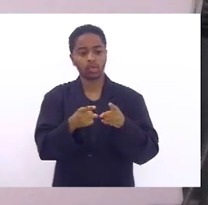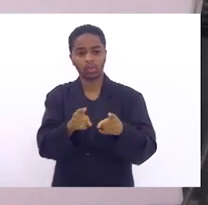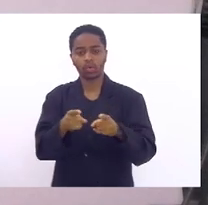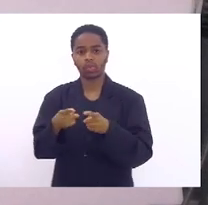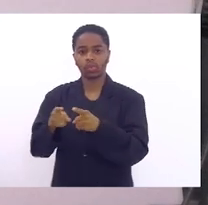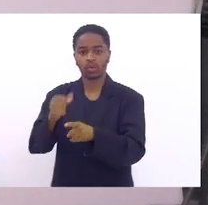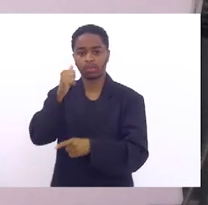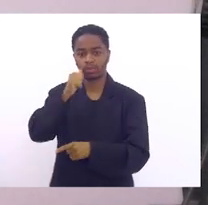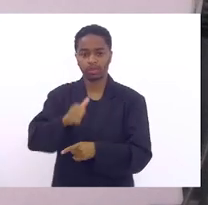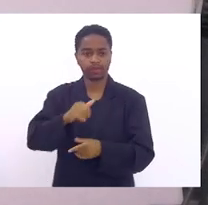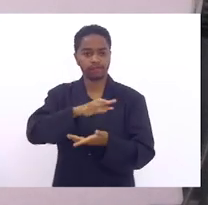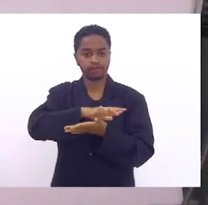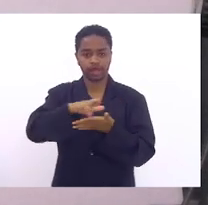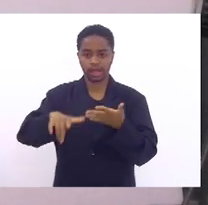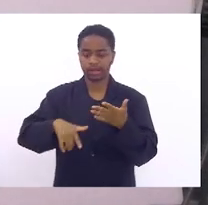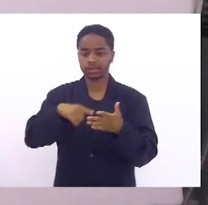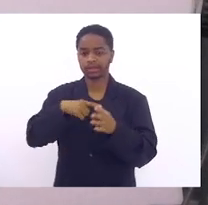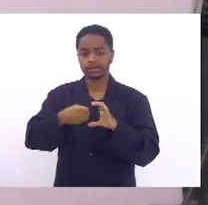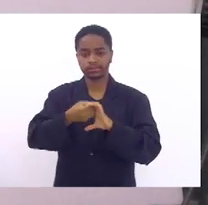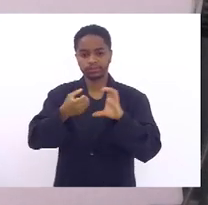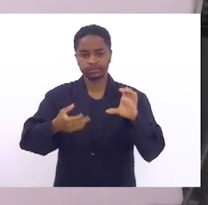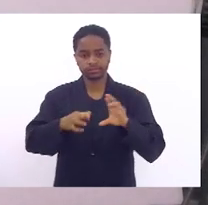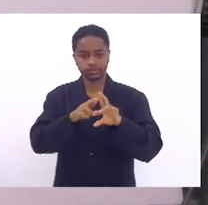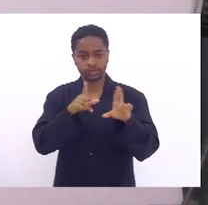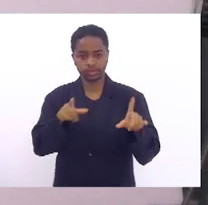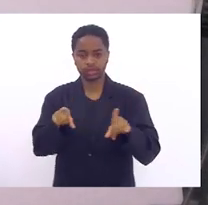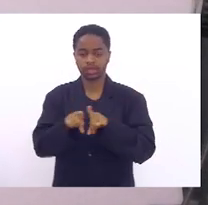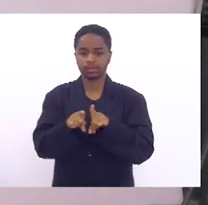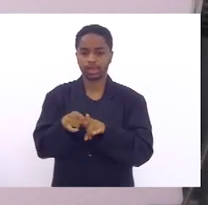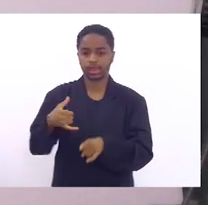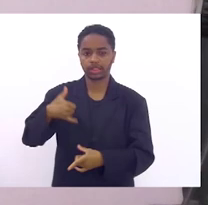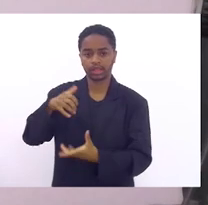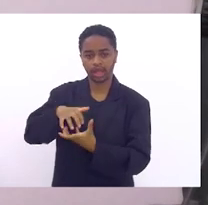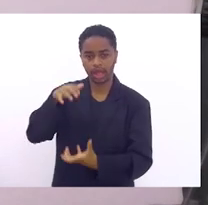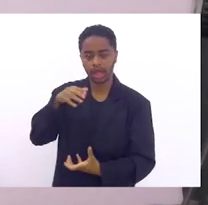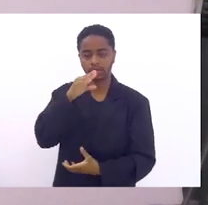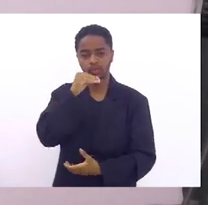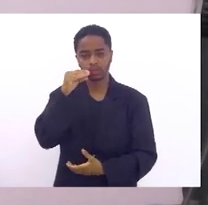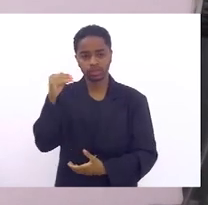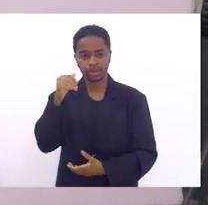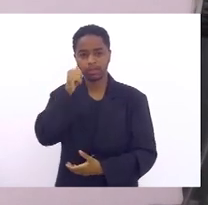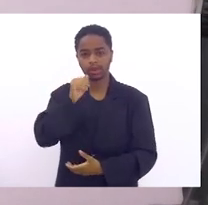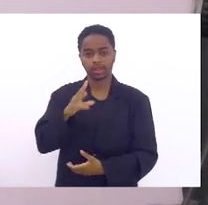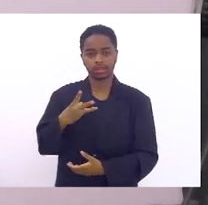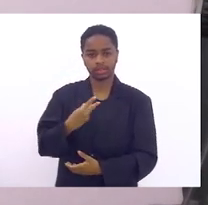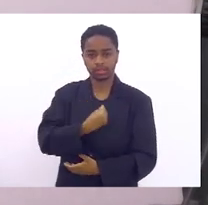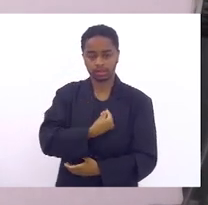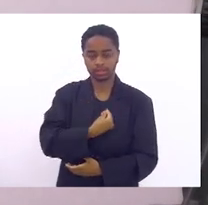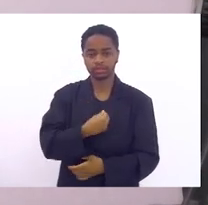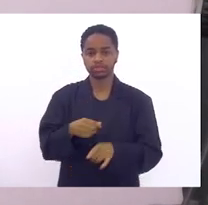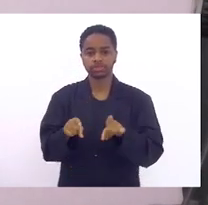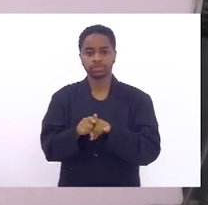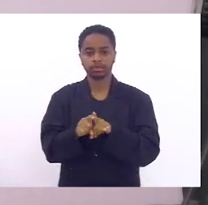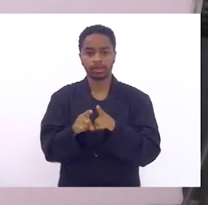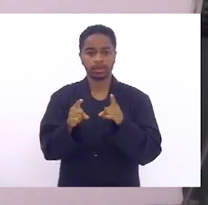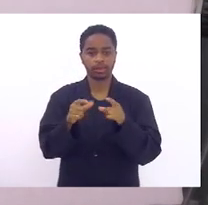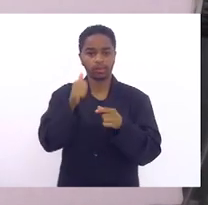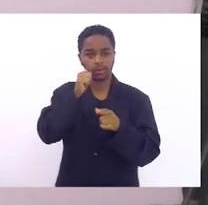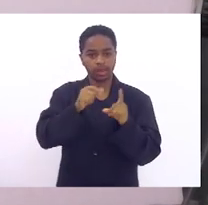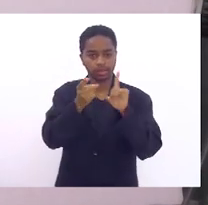suas interseccionalidades a idosa a adolescente a mulher trans eh a